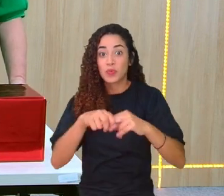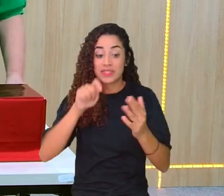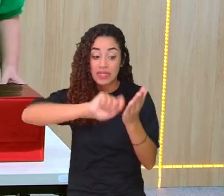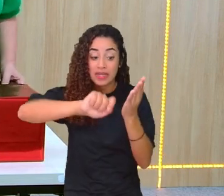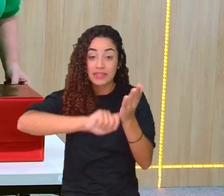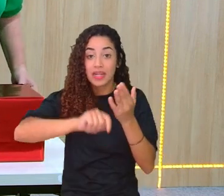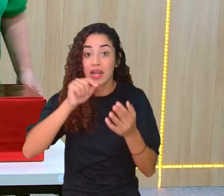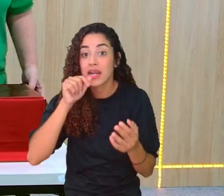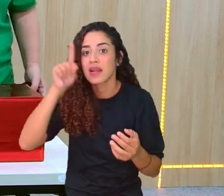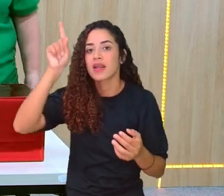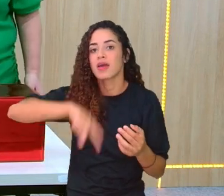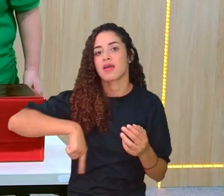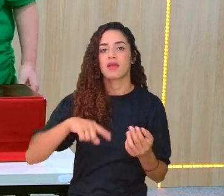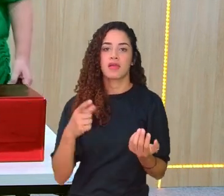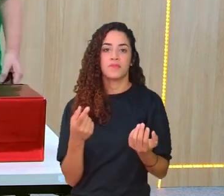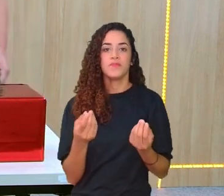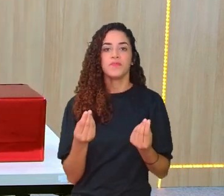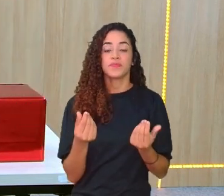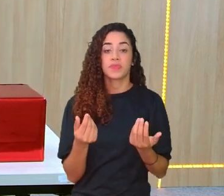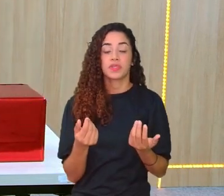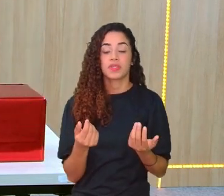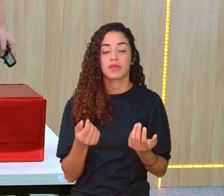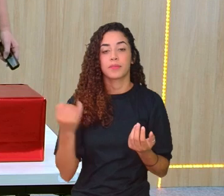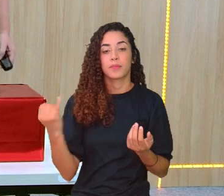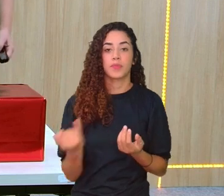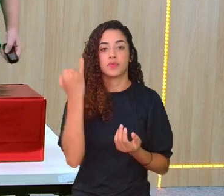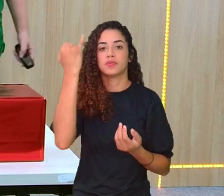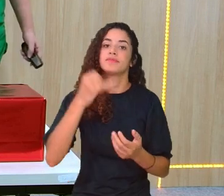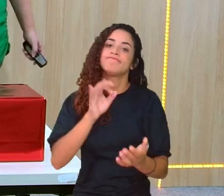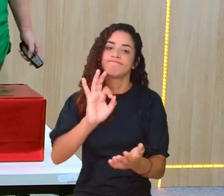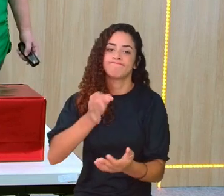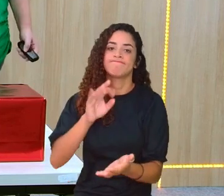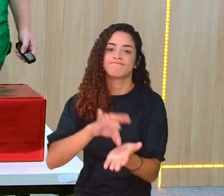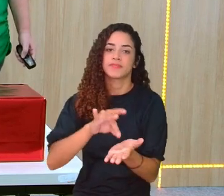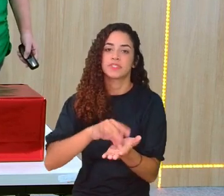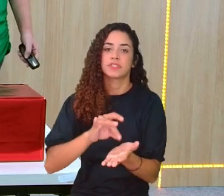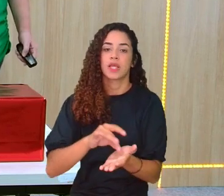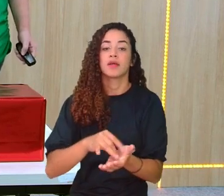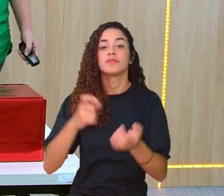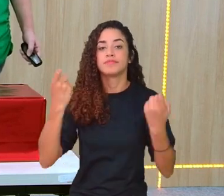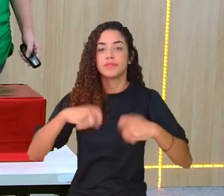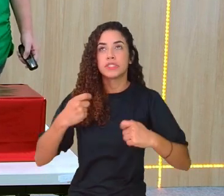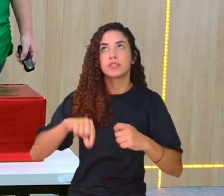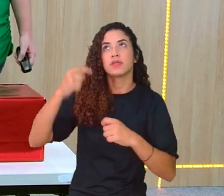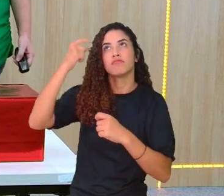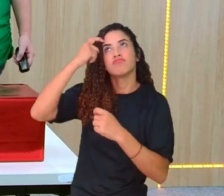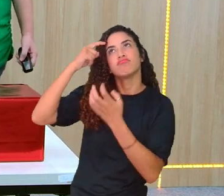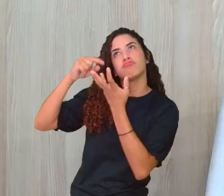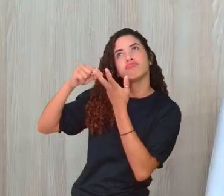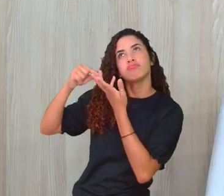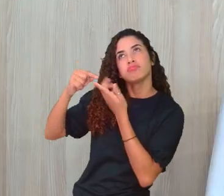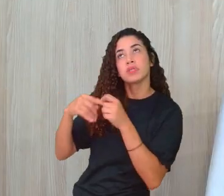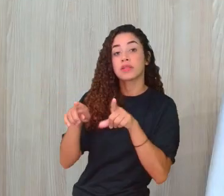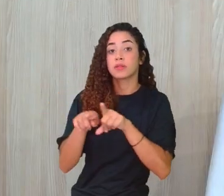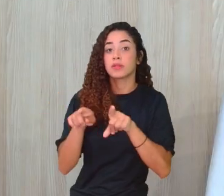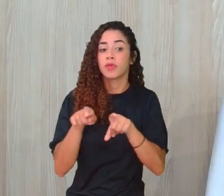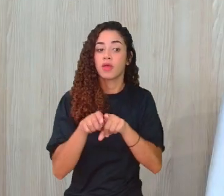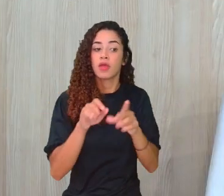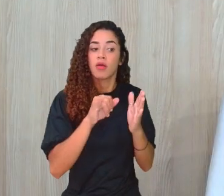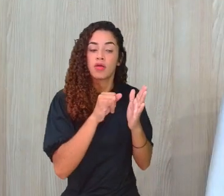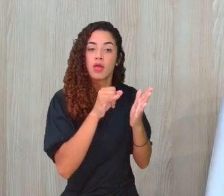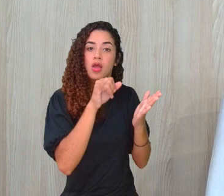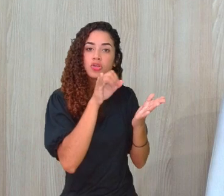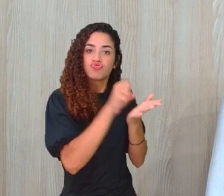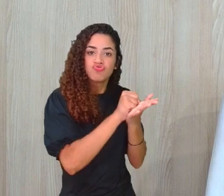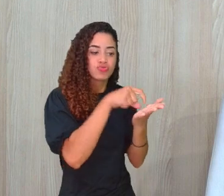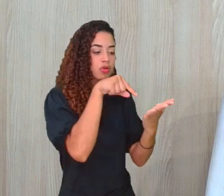Não é, professora Marta? É verdade. A gente tem que desenvolver os dois caminhos. Faz o cálculo mental e também faz o registro dos